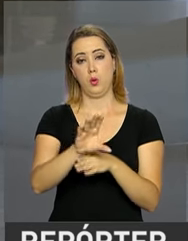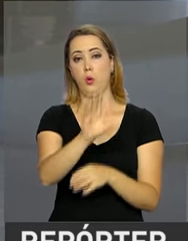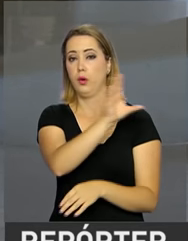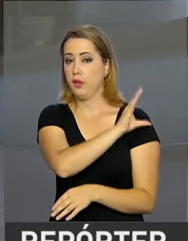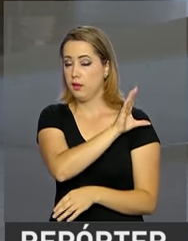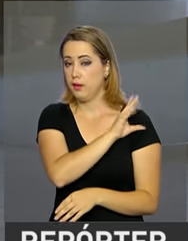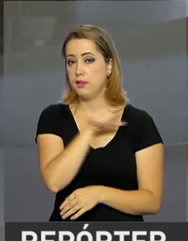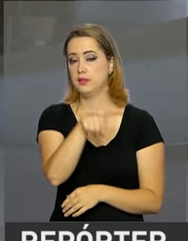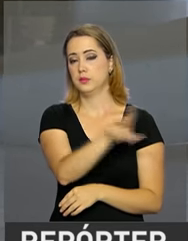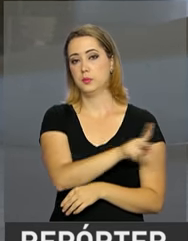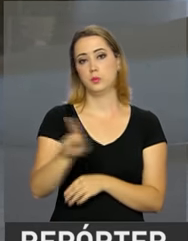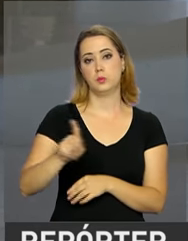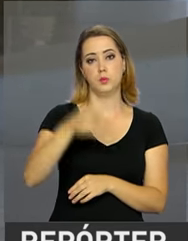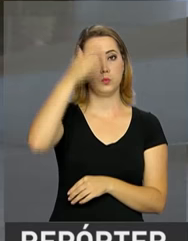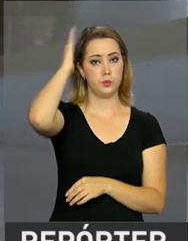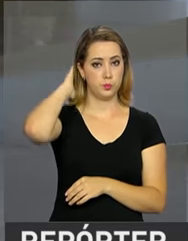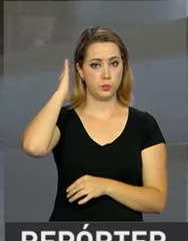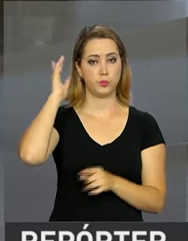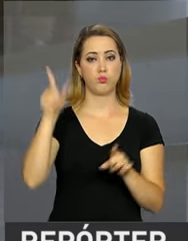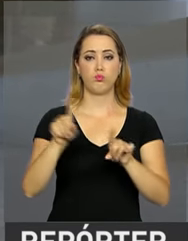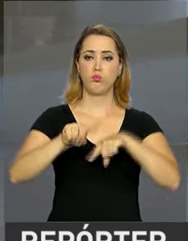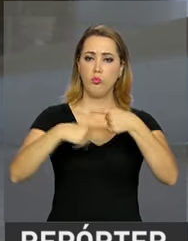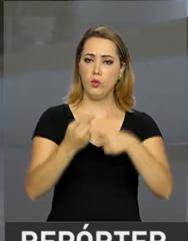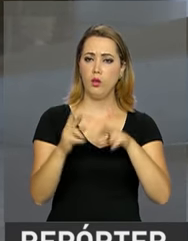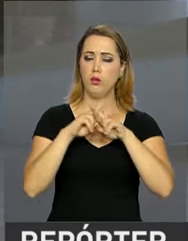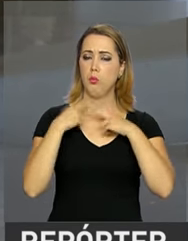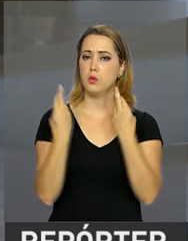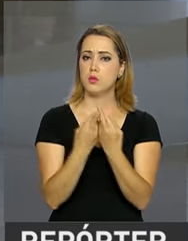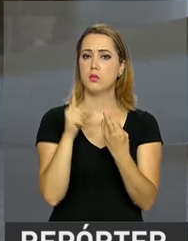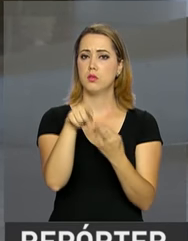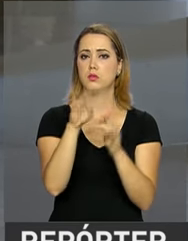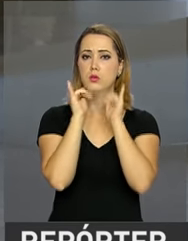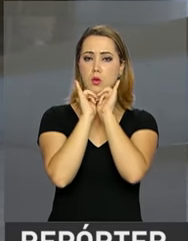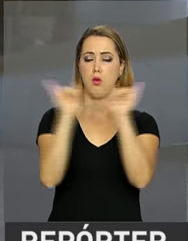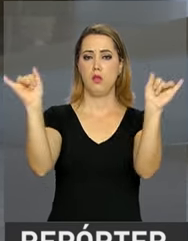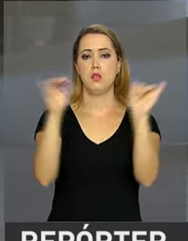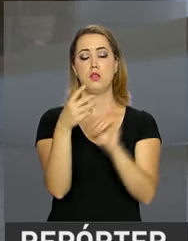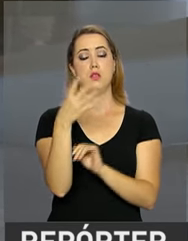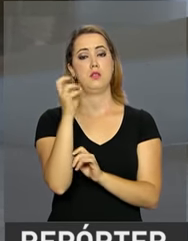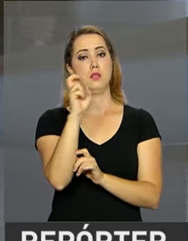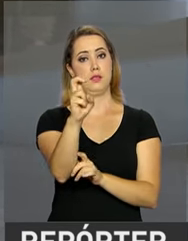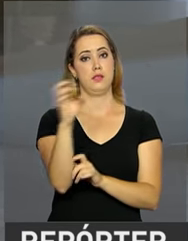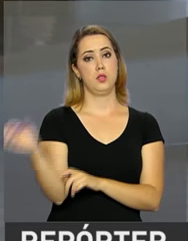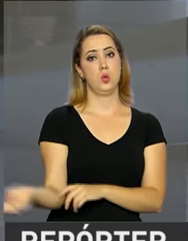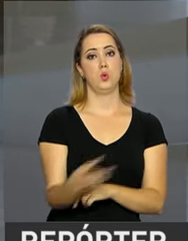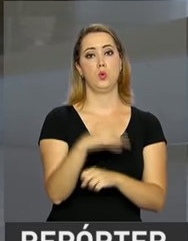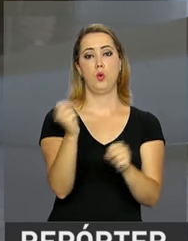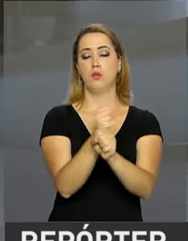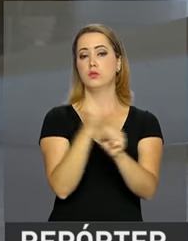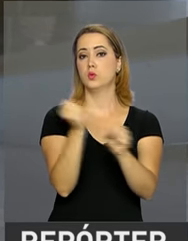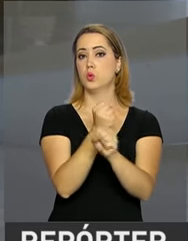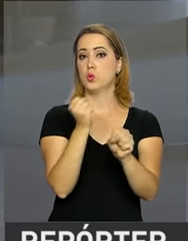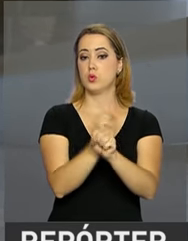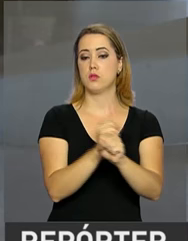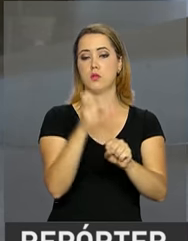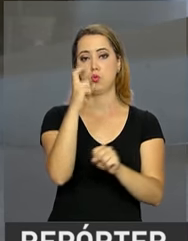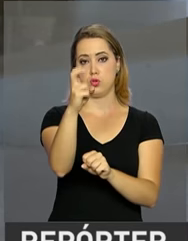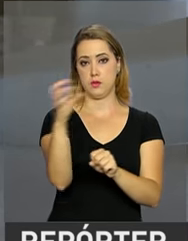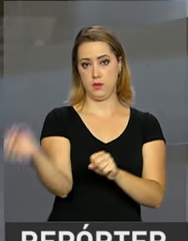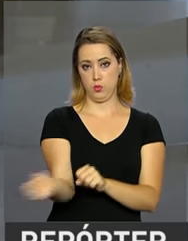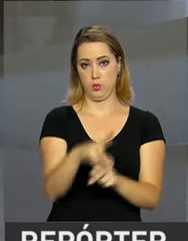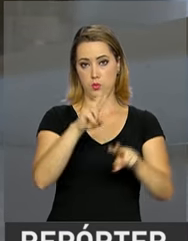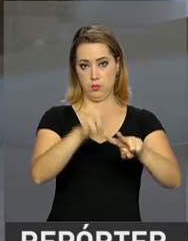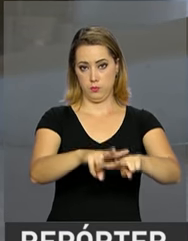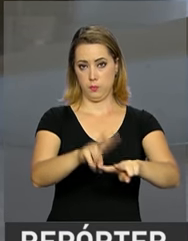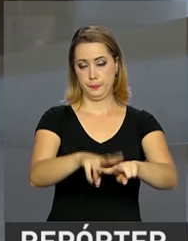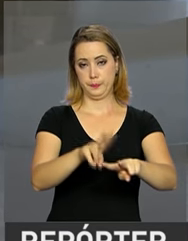Durante a reunião, o presidente Michel Temer anunciou a criação de cinco novos presídios federais no país que vão receber